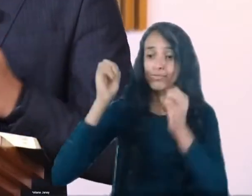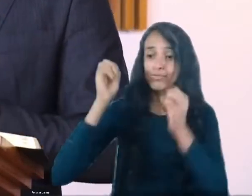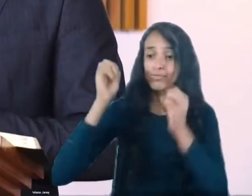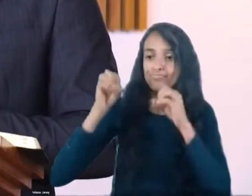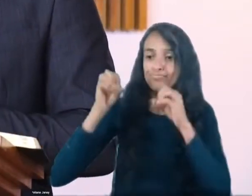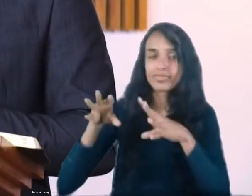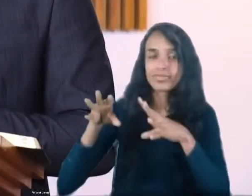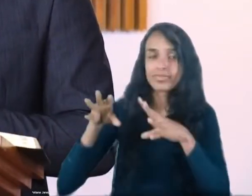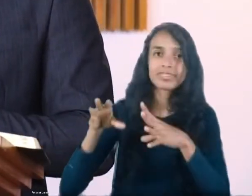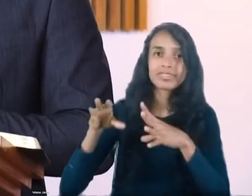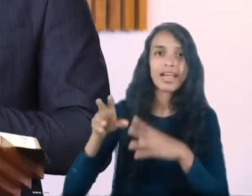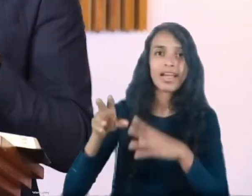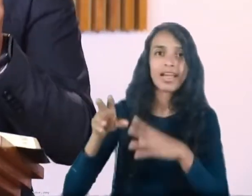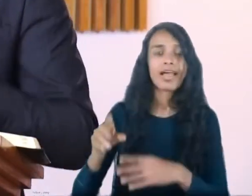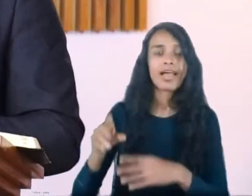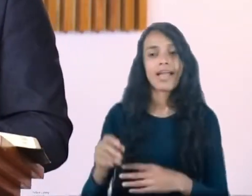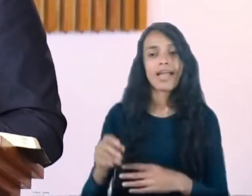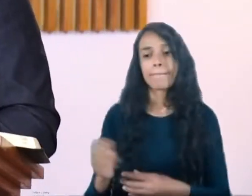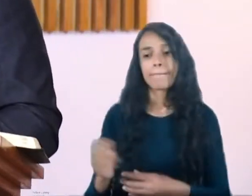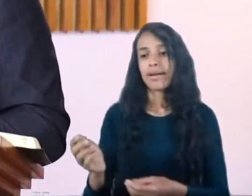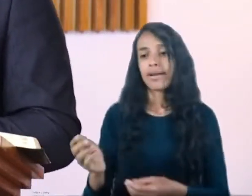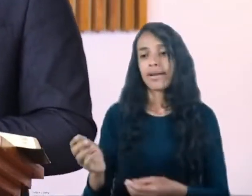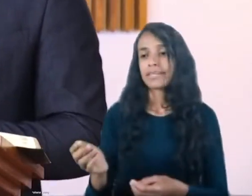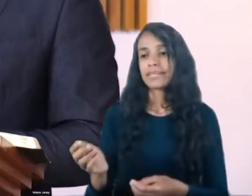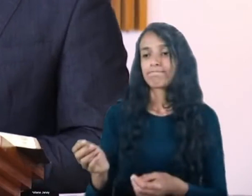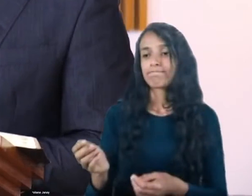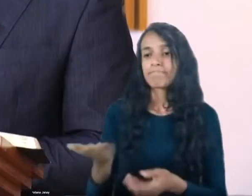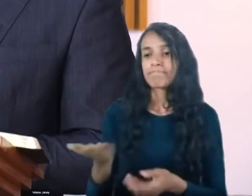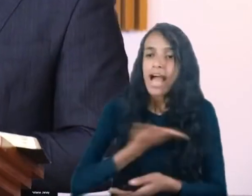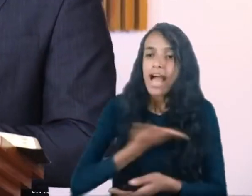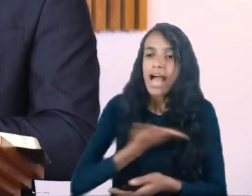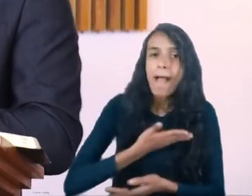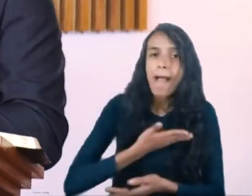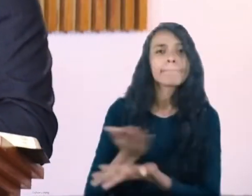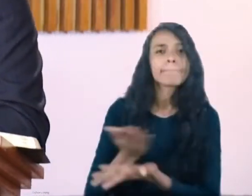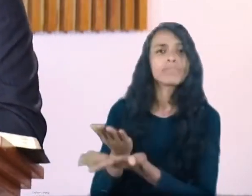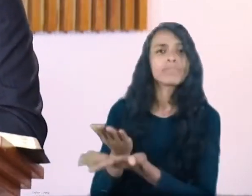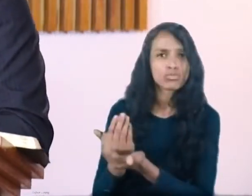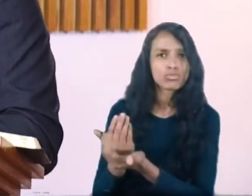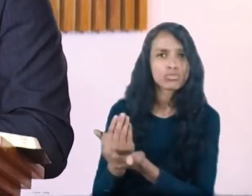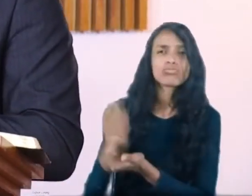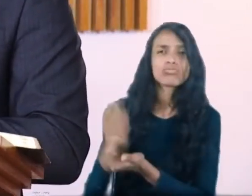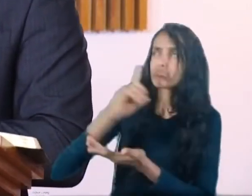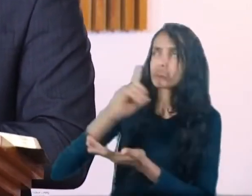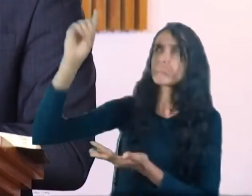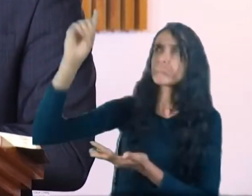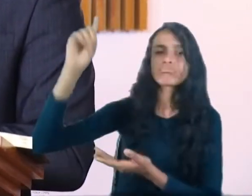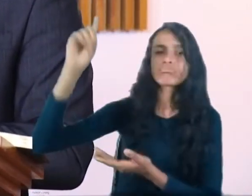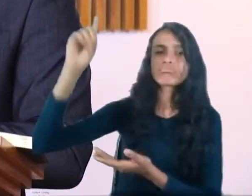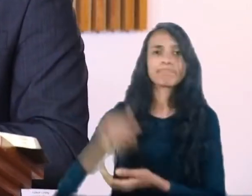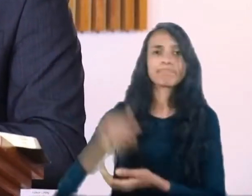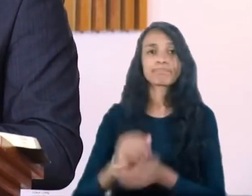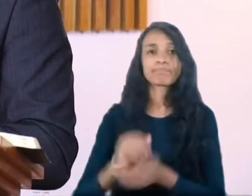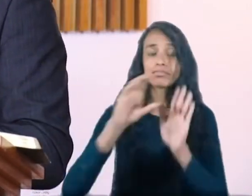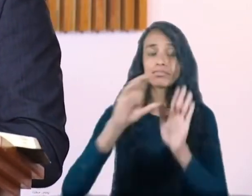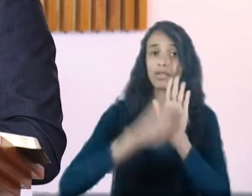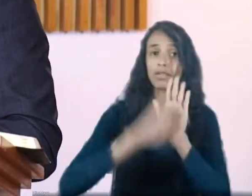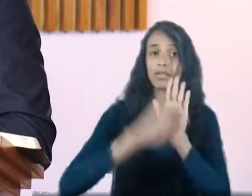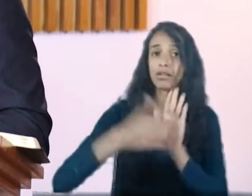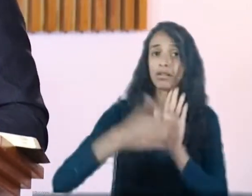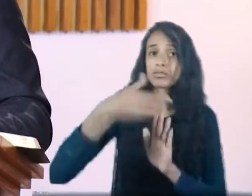os jovens para Deus. Eu quero que você abra a sua Bíblia nesse momento, no capítulo 20 de